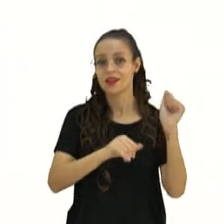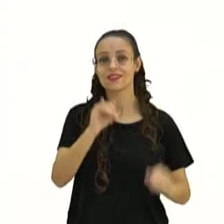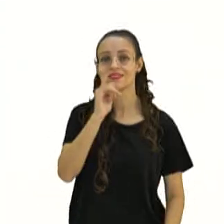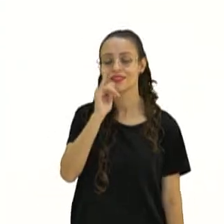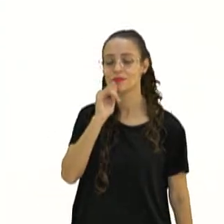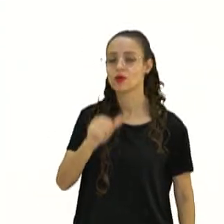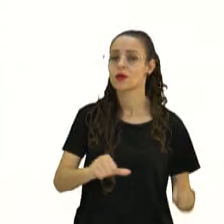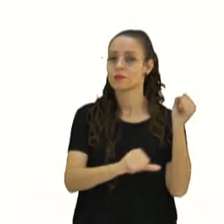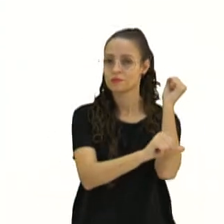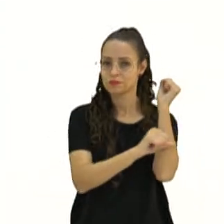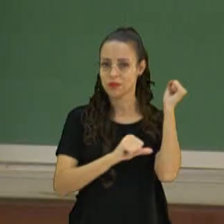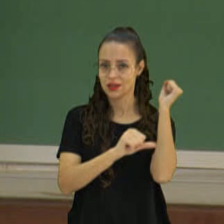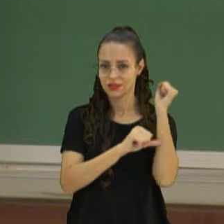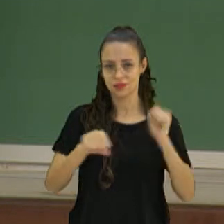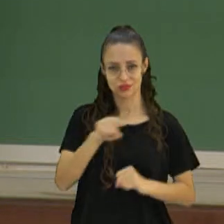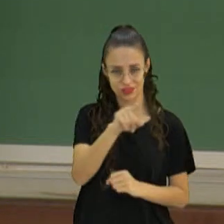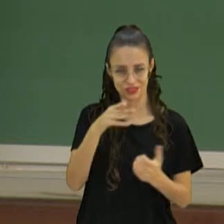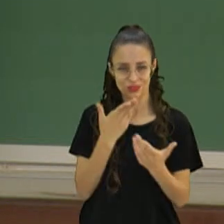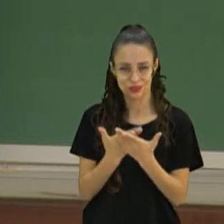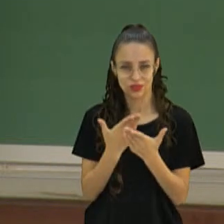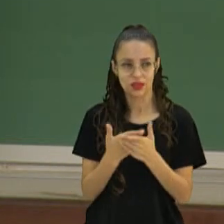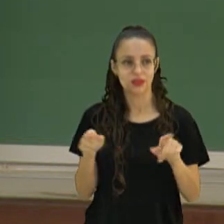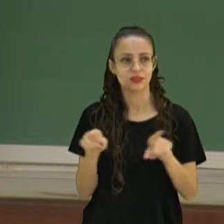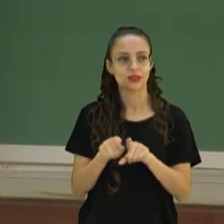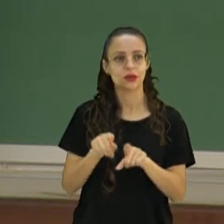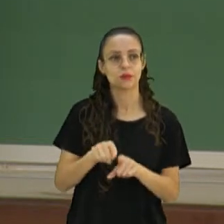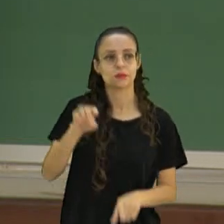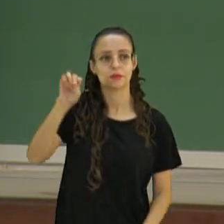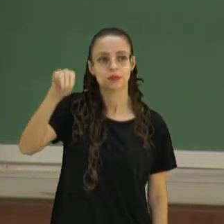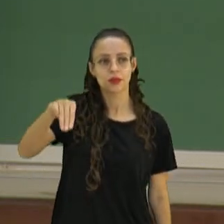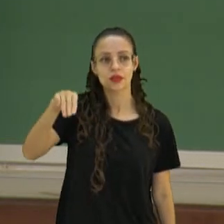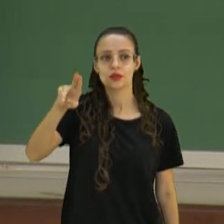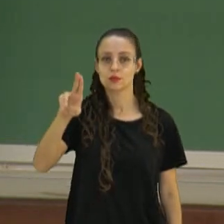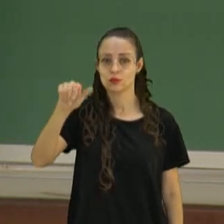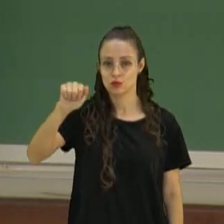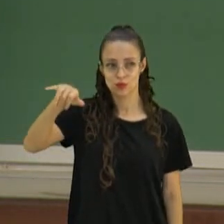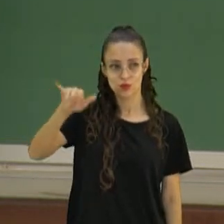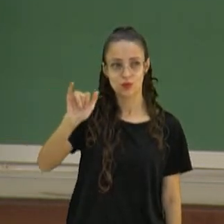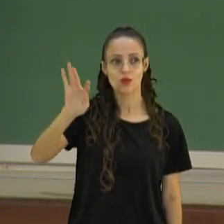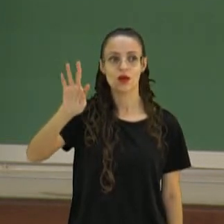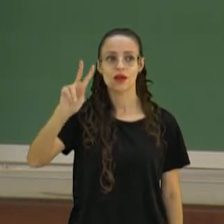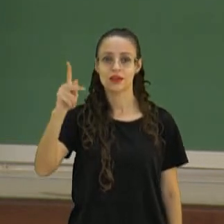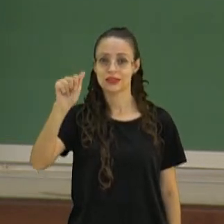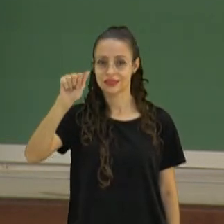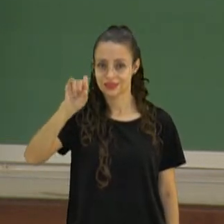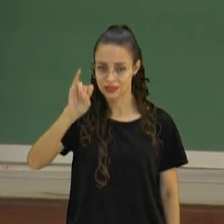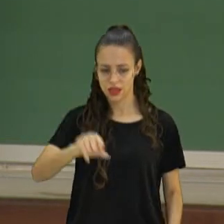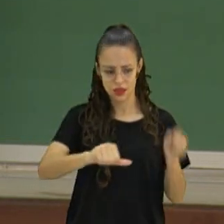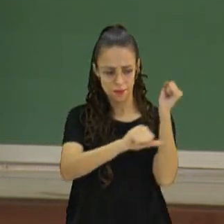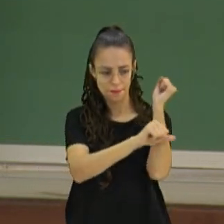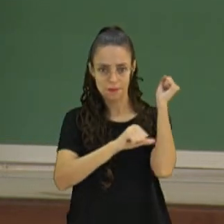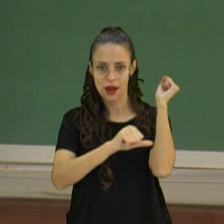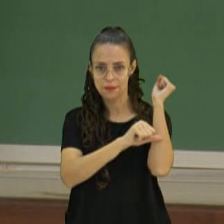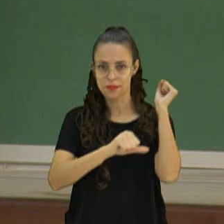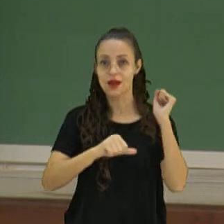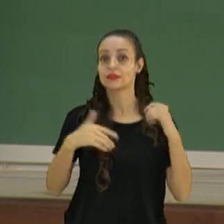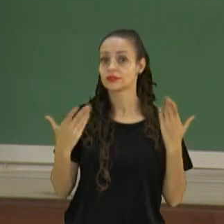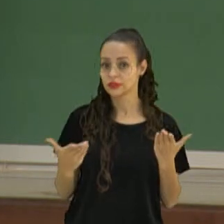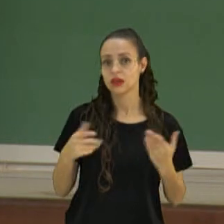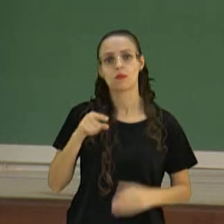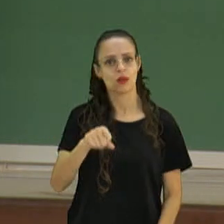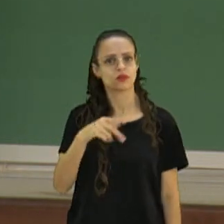Thai nós vimos nas nossas aulas também, né? Então, as técnicas de Muay Thai, lá, tanto de soco, de chutes, de joelhadas, cotoveladas,